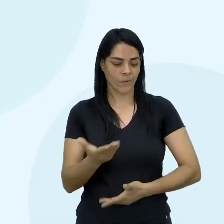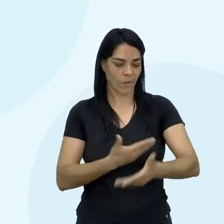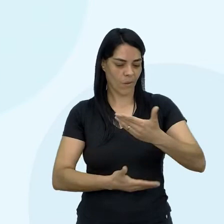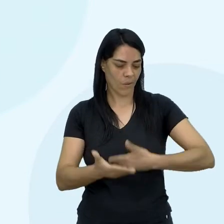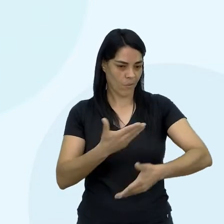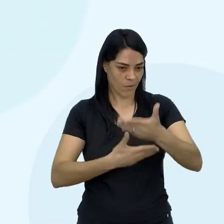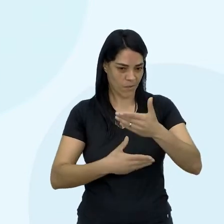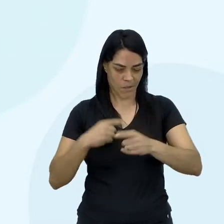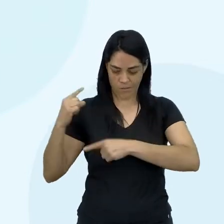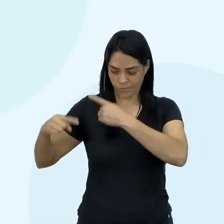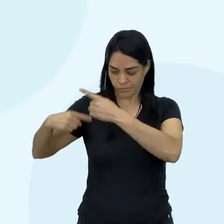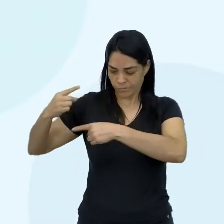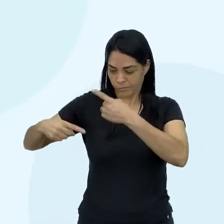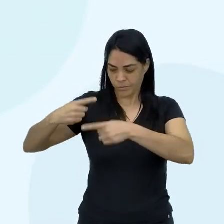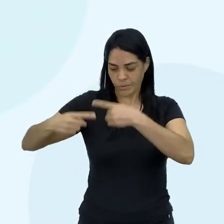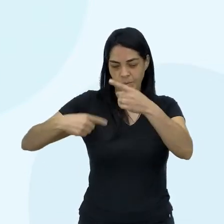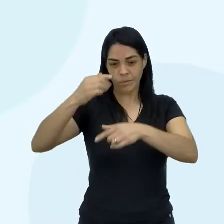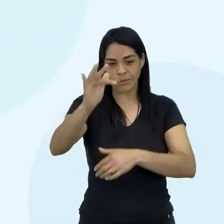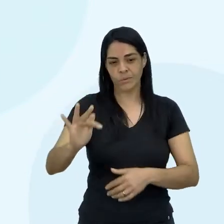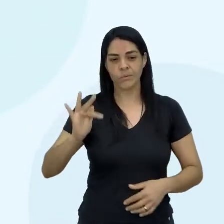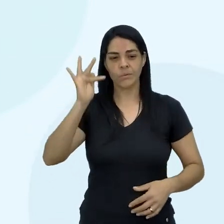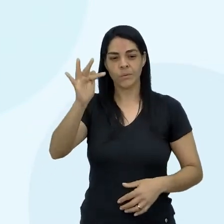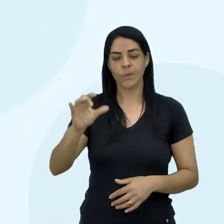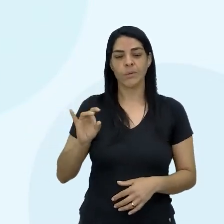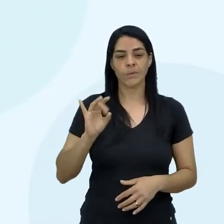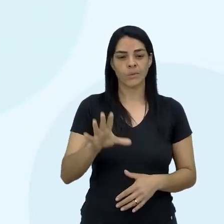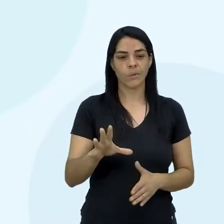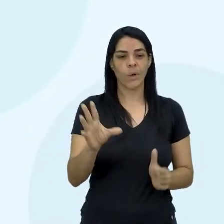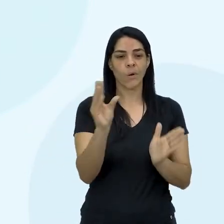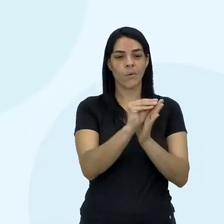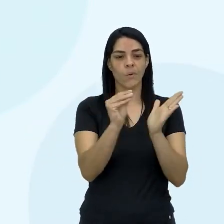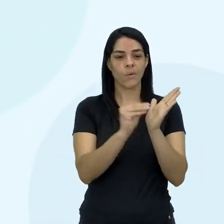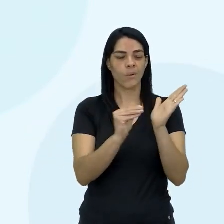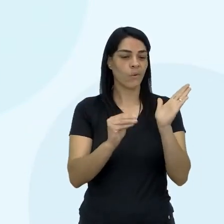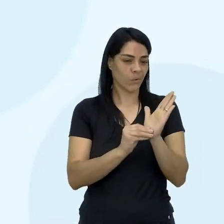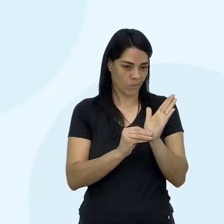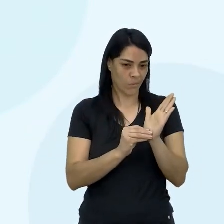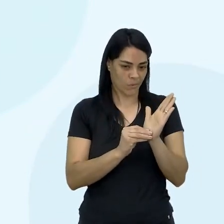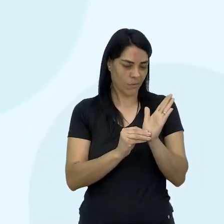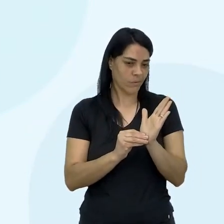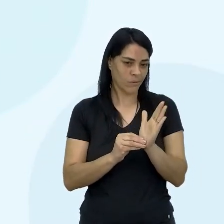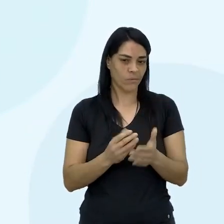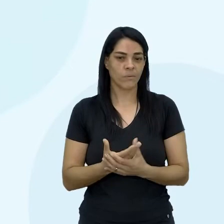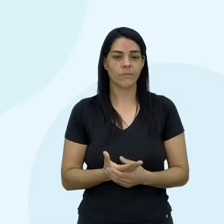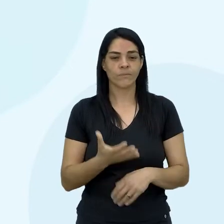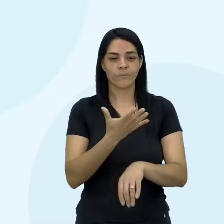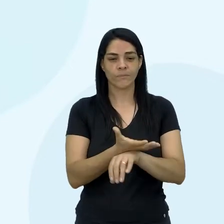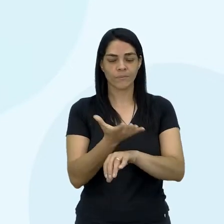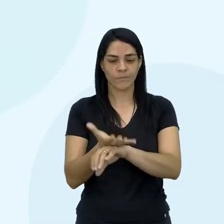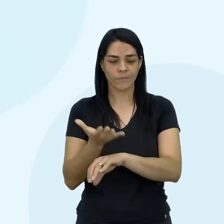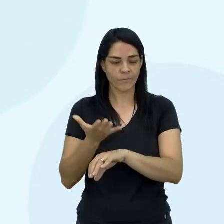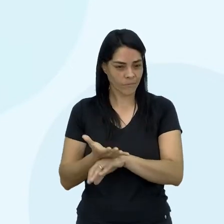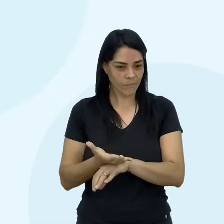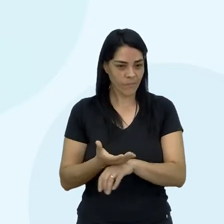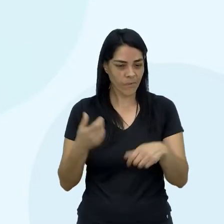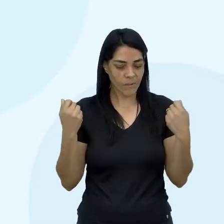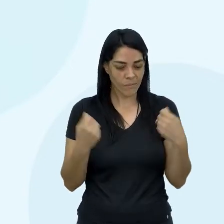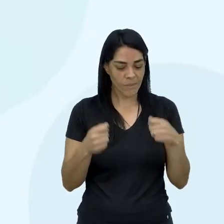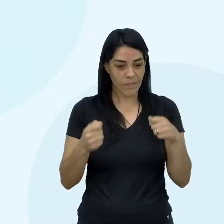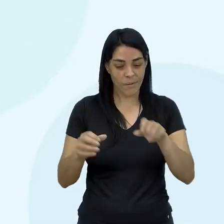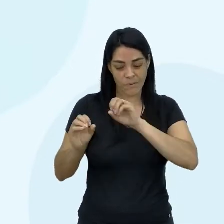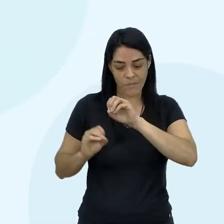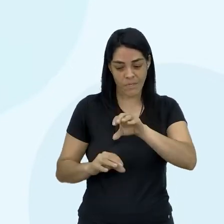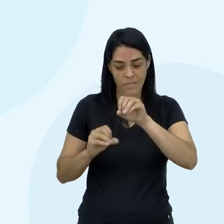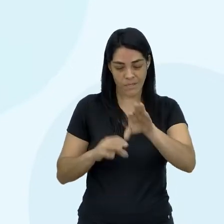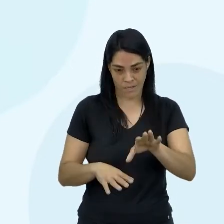futuras gerações apenas os conteúdos acadêmicos clássicos. A gente tem que ensiná-los,